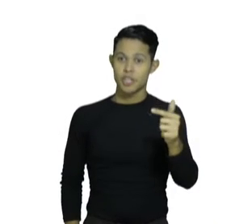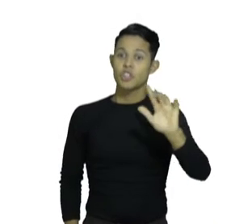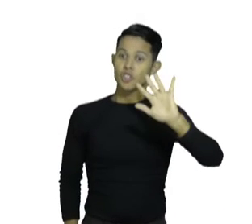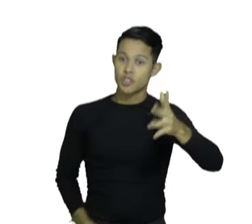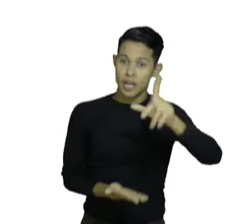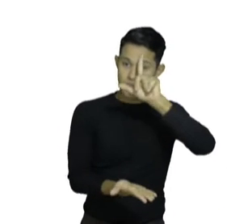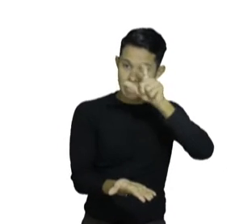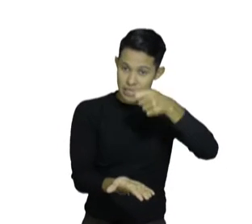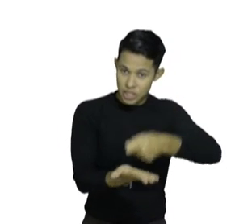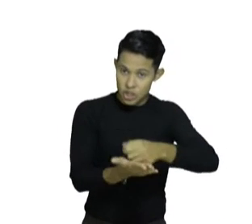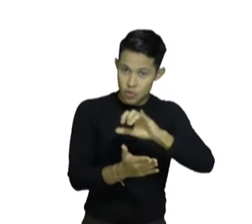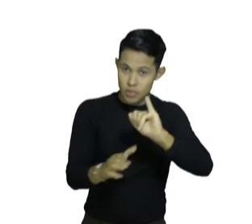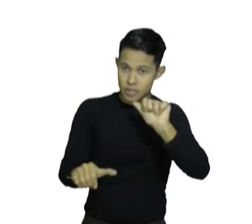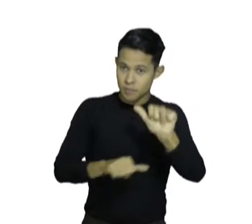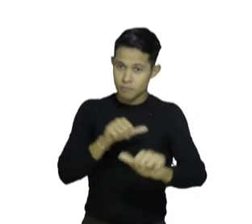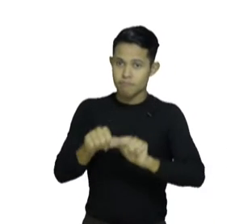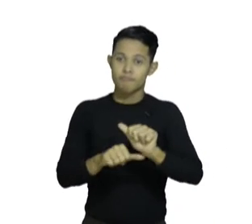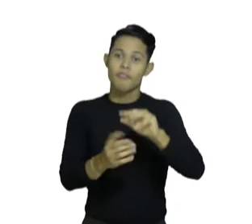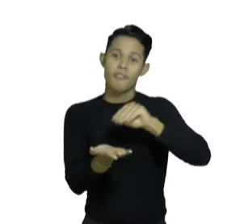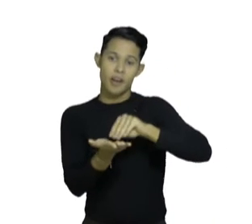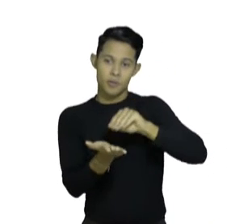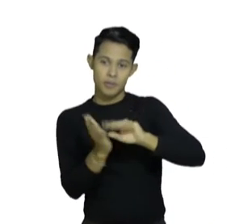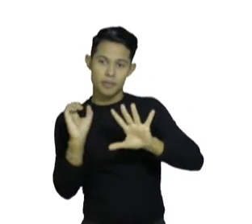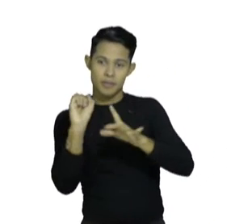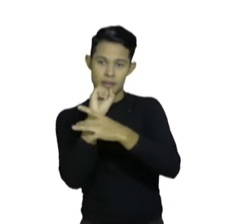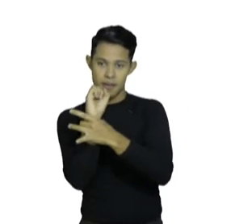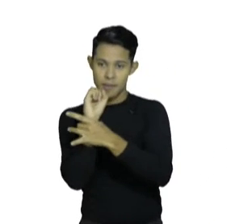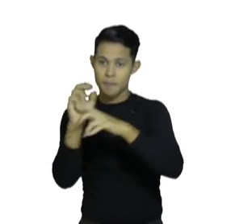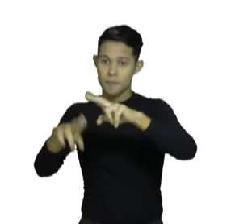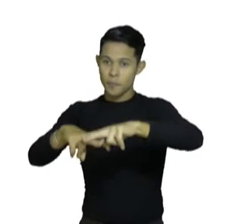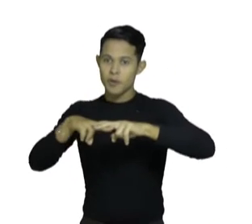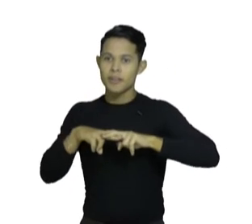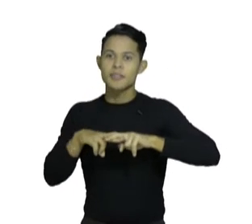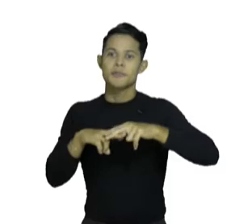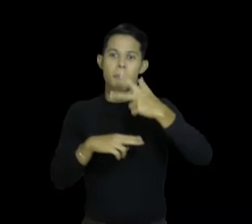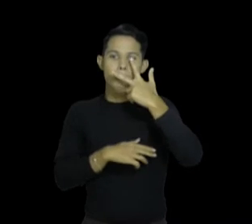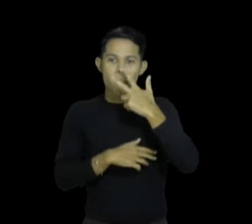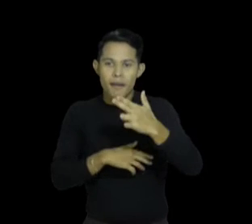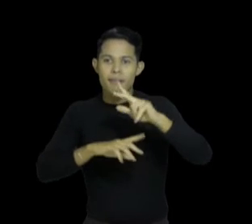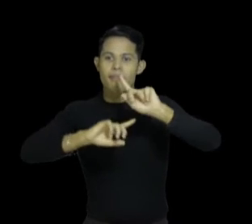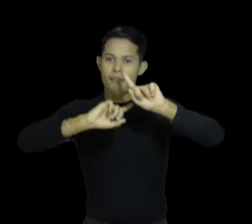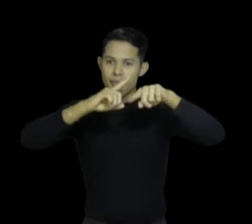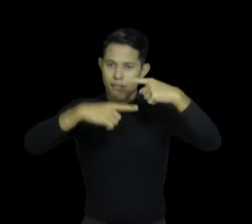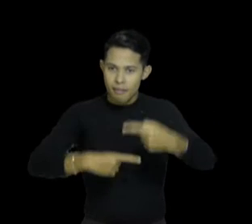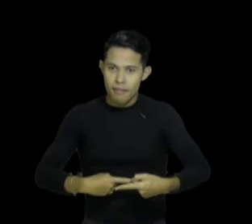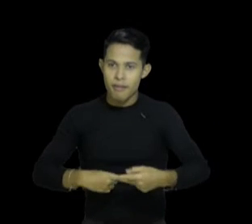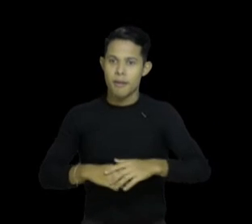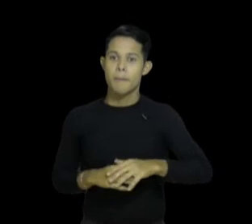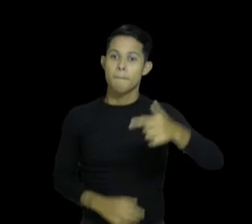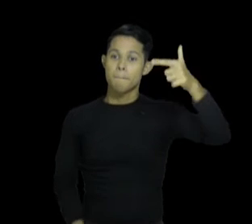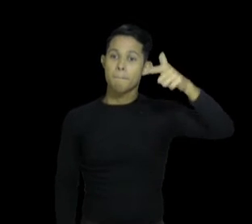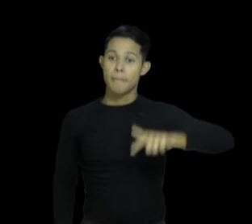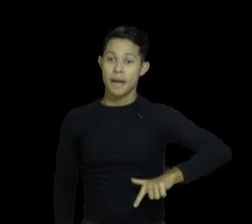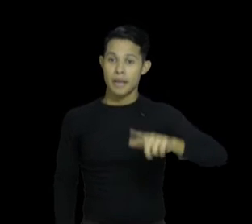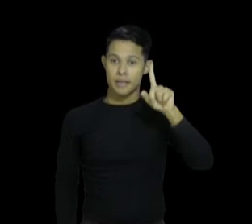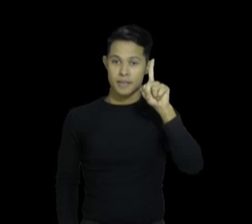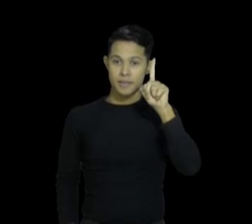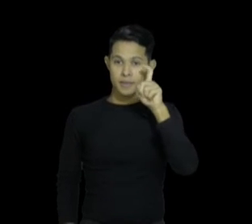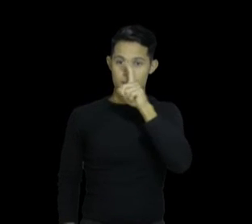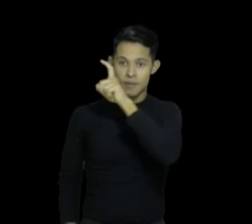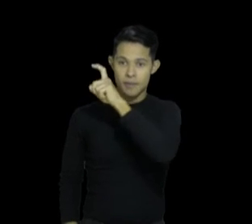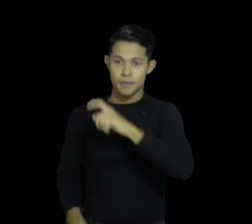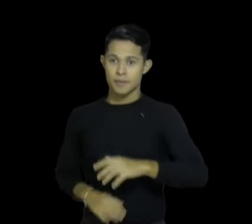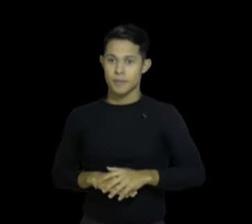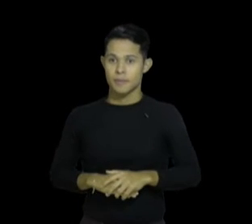você muda de decisão é aí Aí nós ficamos patinando né Outra dificuldade uau